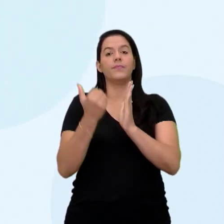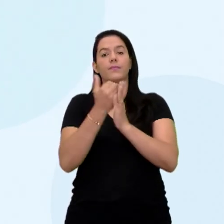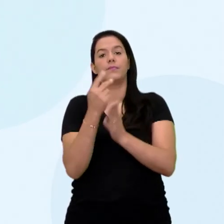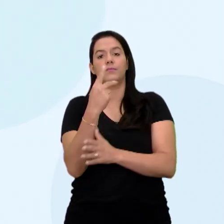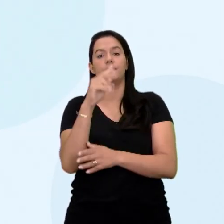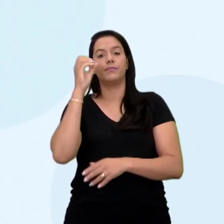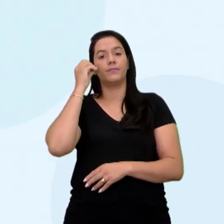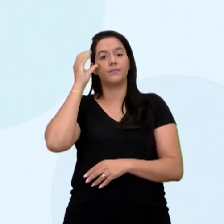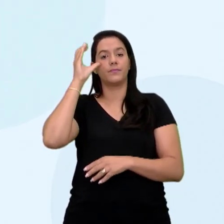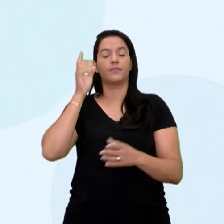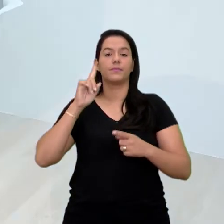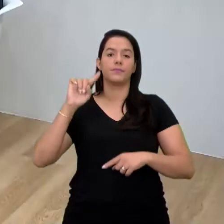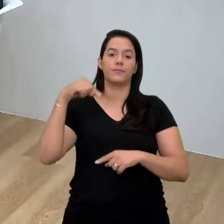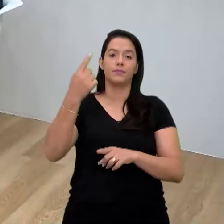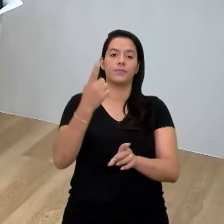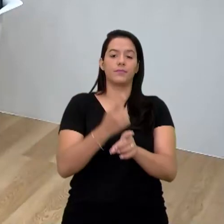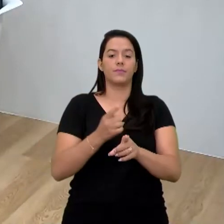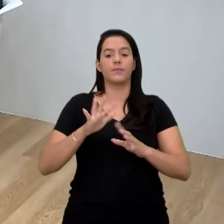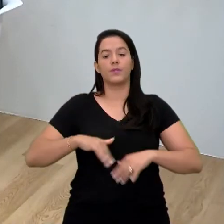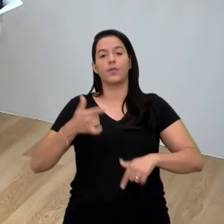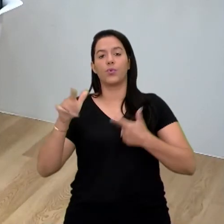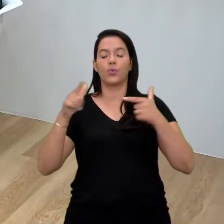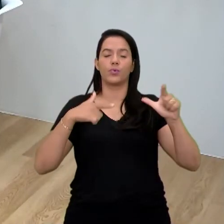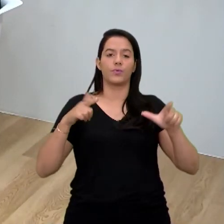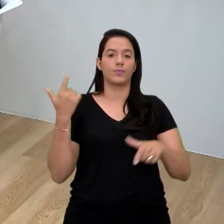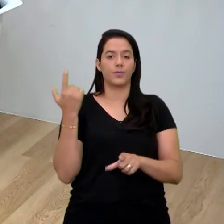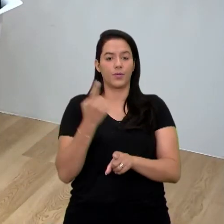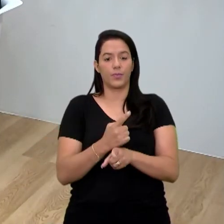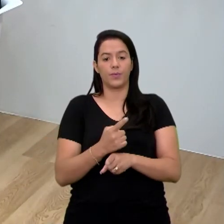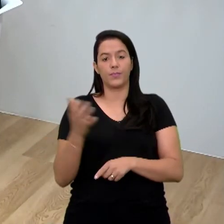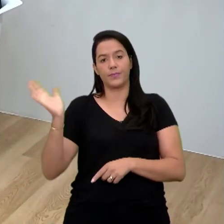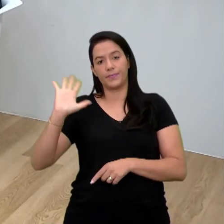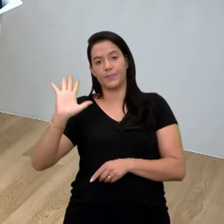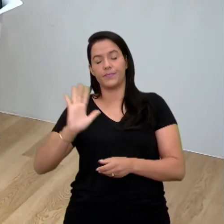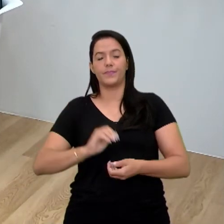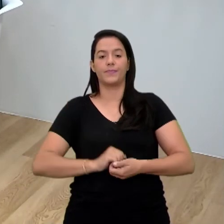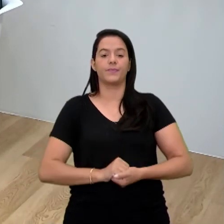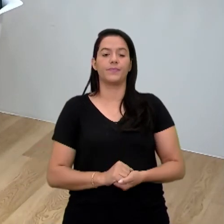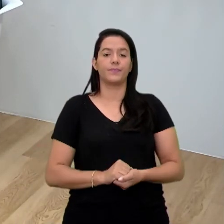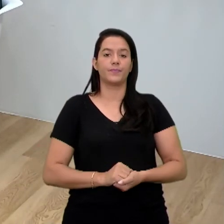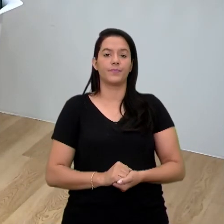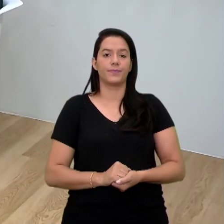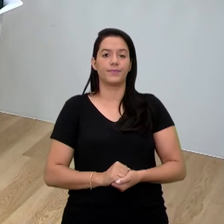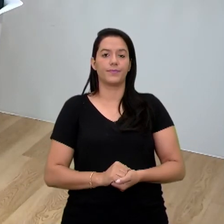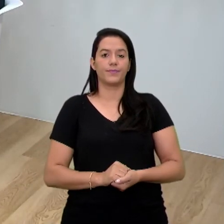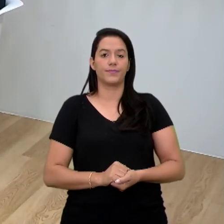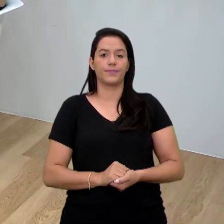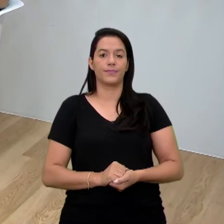conhecimentos e a gente se vê, né, em outras oportunidades. Com certeza, gente. Valeu. Beijão. Tchau, tchau.